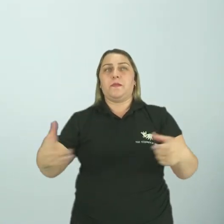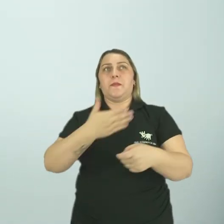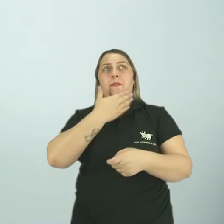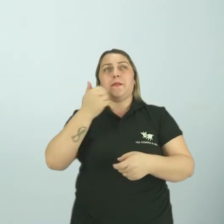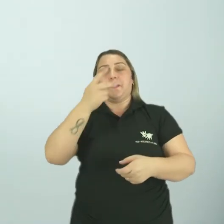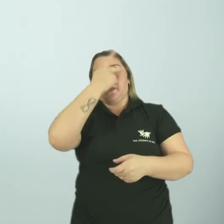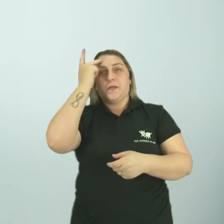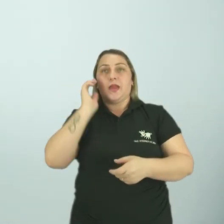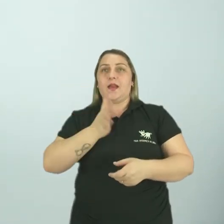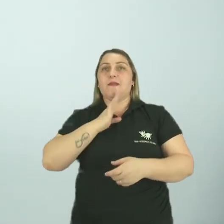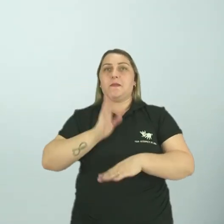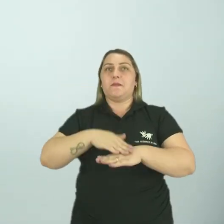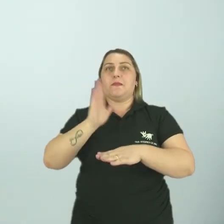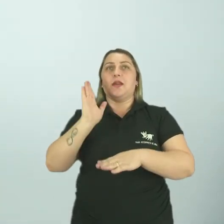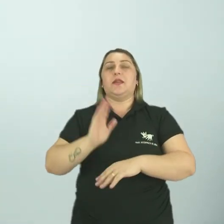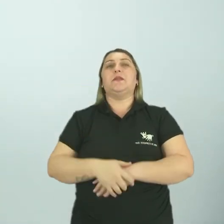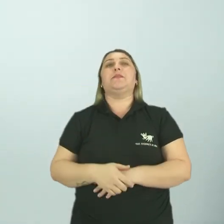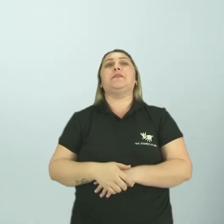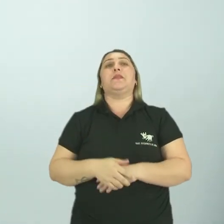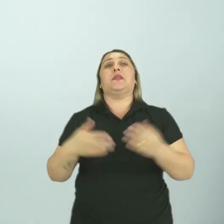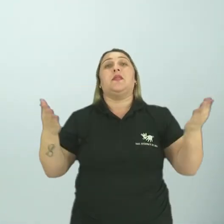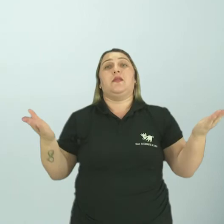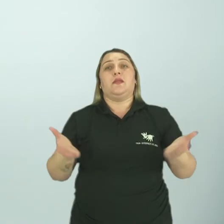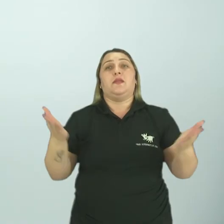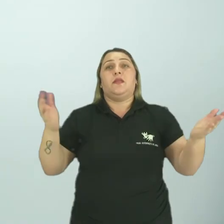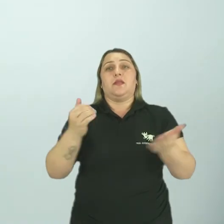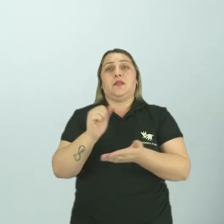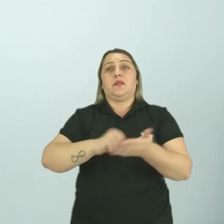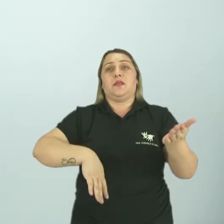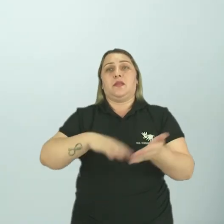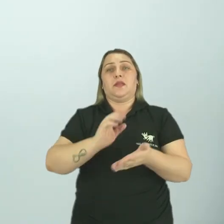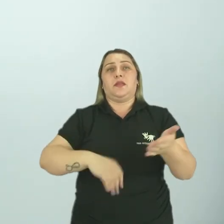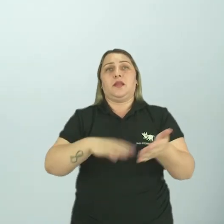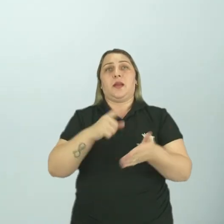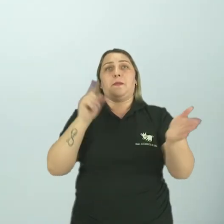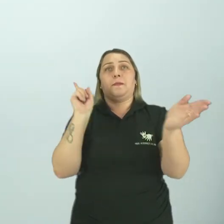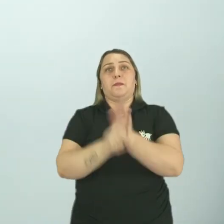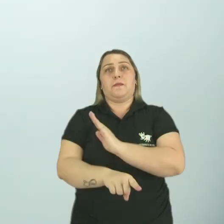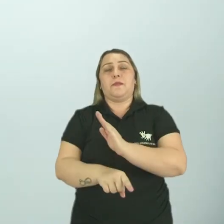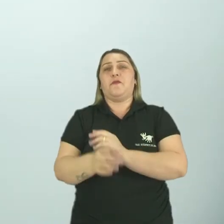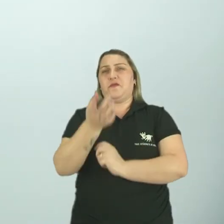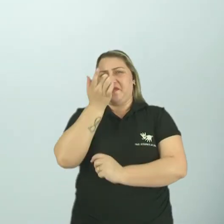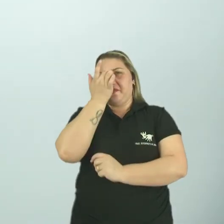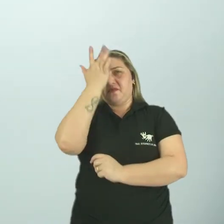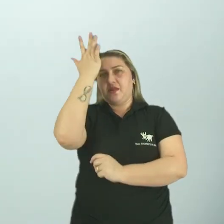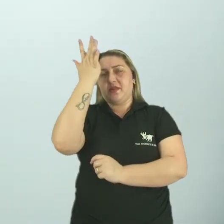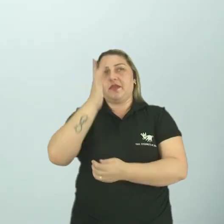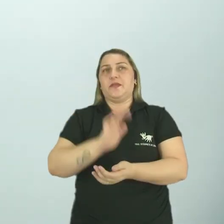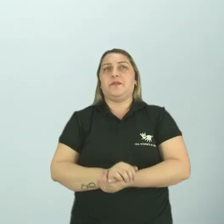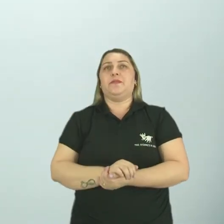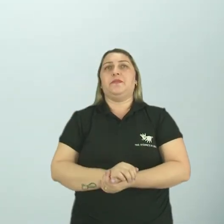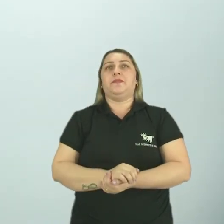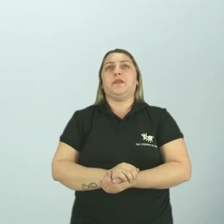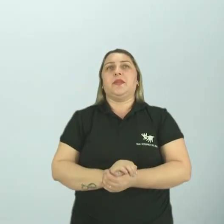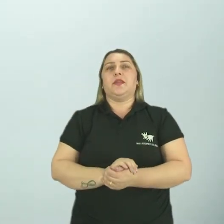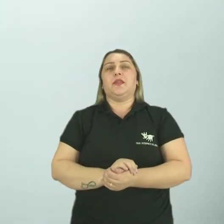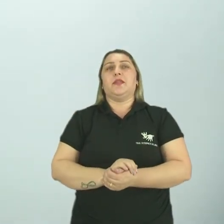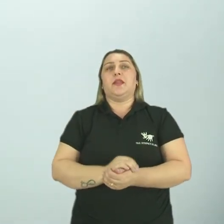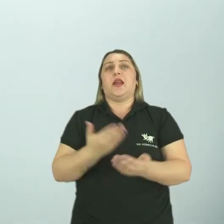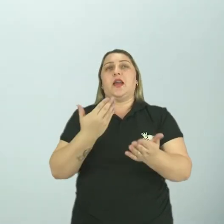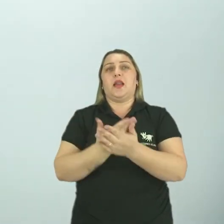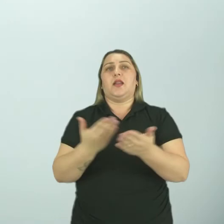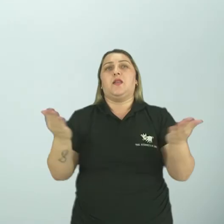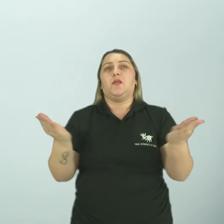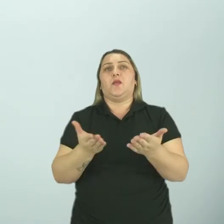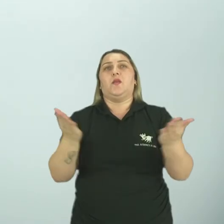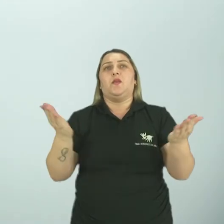né? Para as pessoas conhecerem mais. E a gente vai exercitar um pouquinho, uma pergunta super fácil sobre a